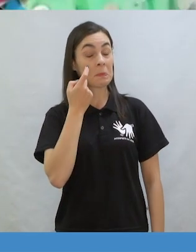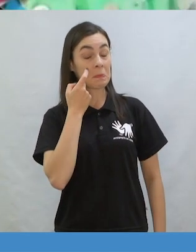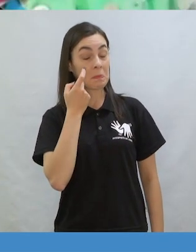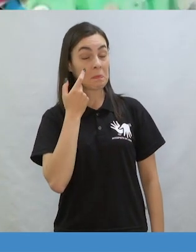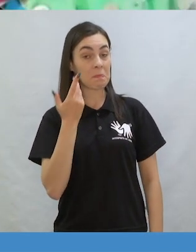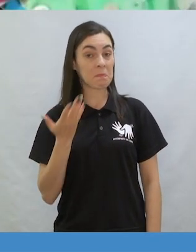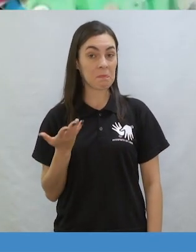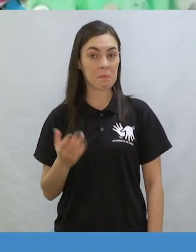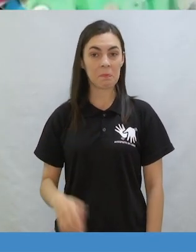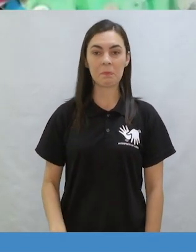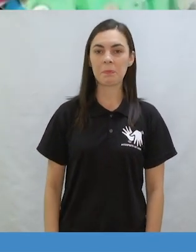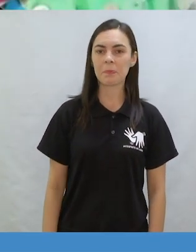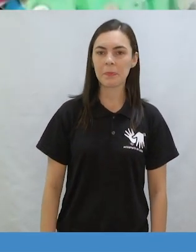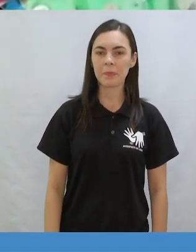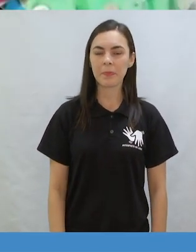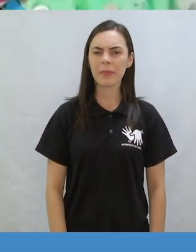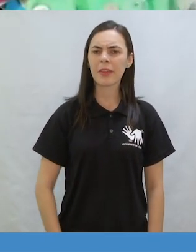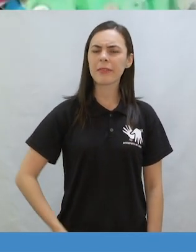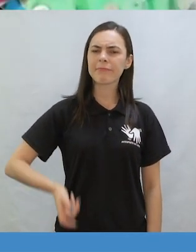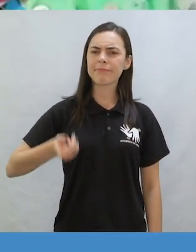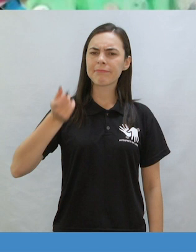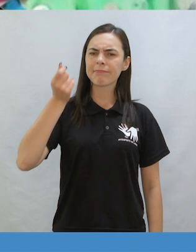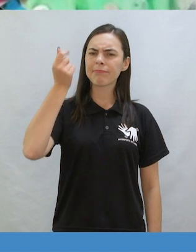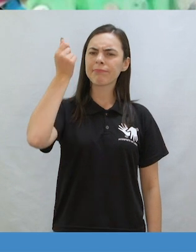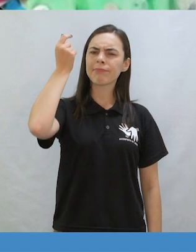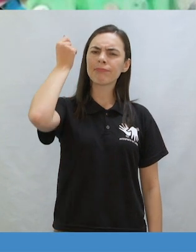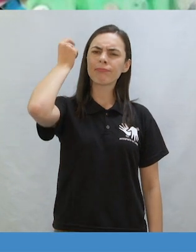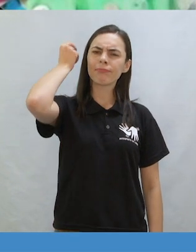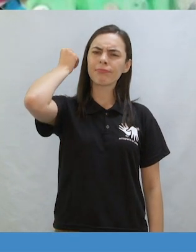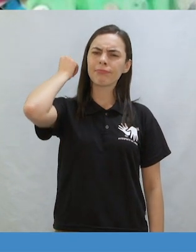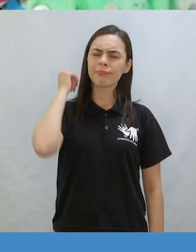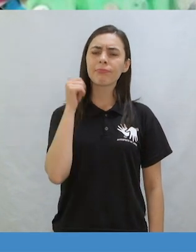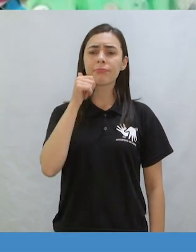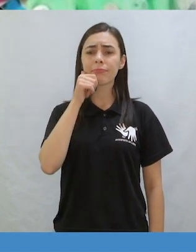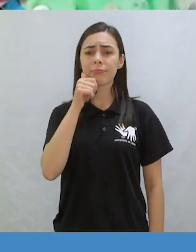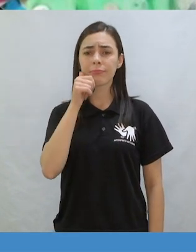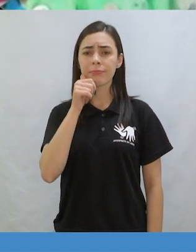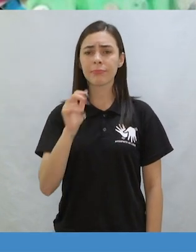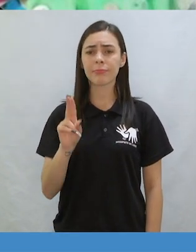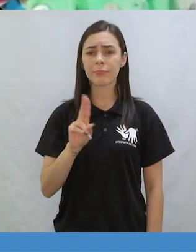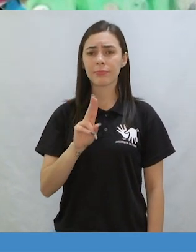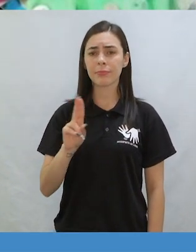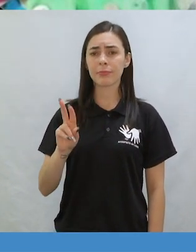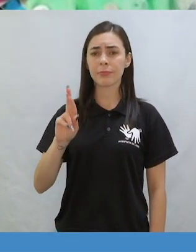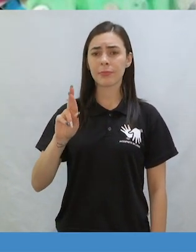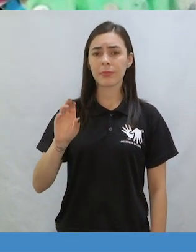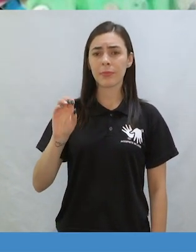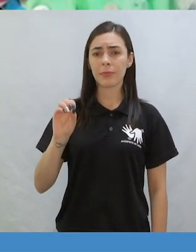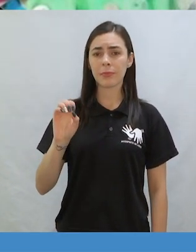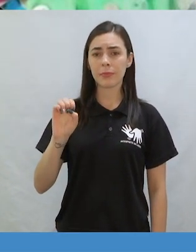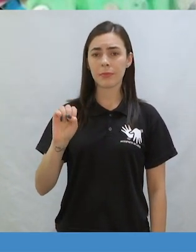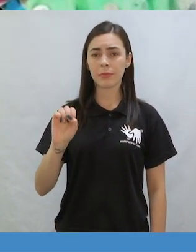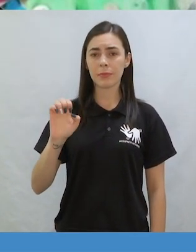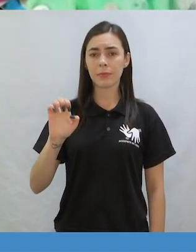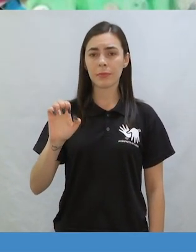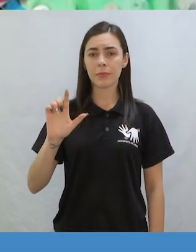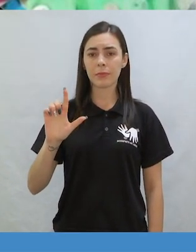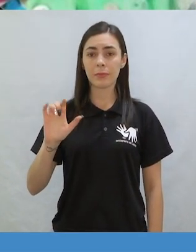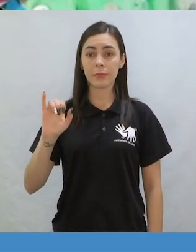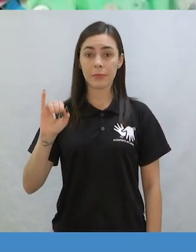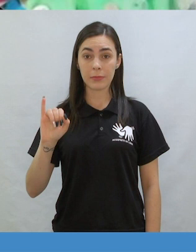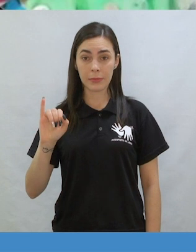Vamos ver. Era uma vez... uma mulher chamada Roseli